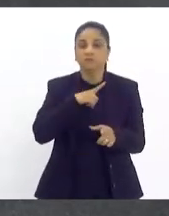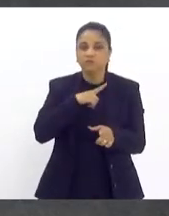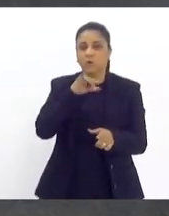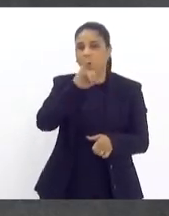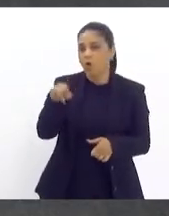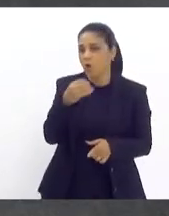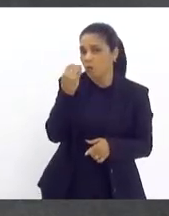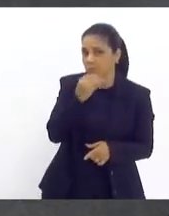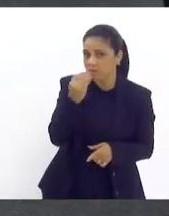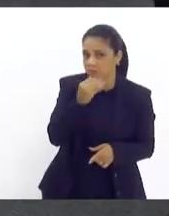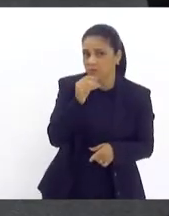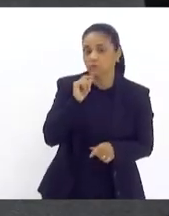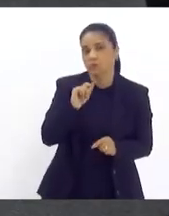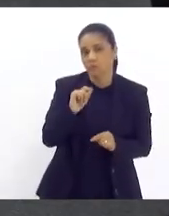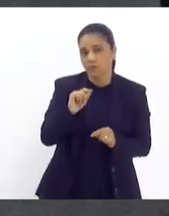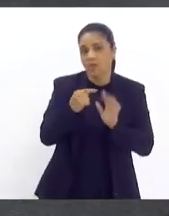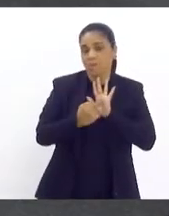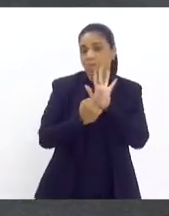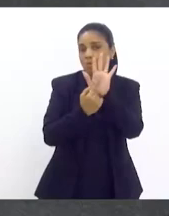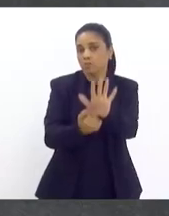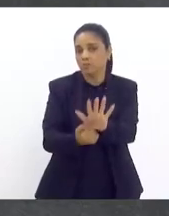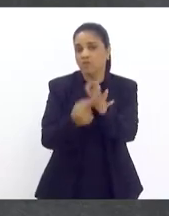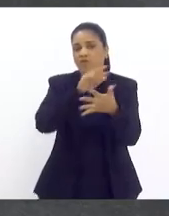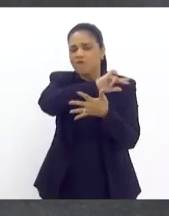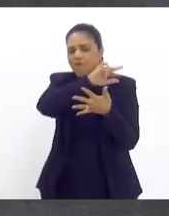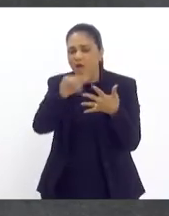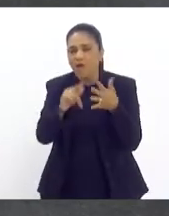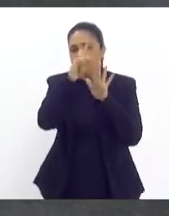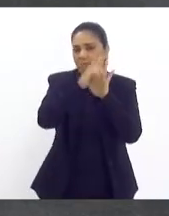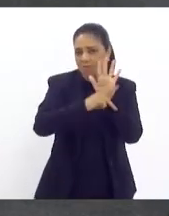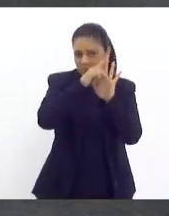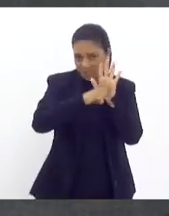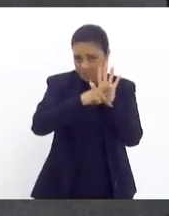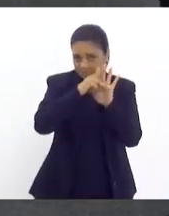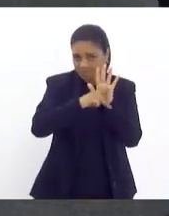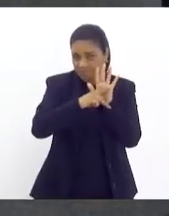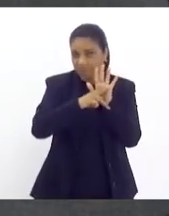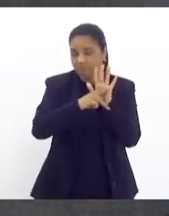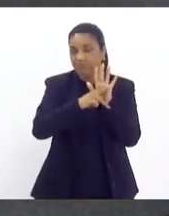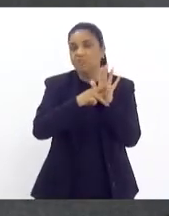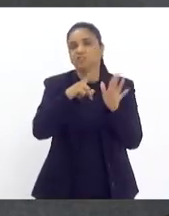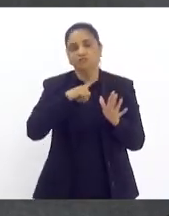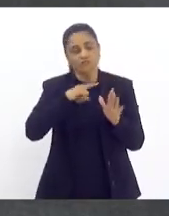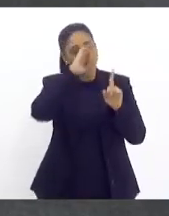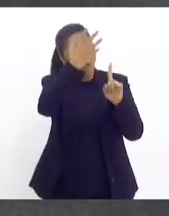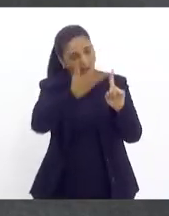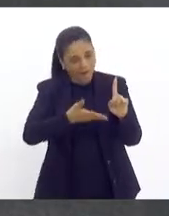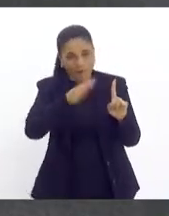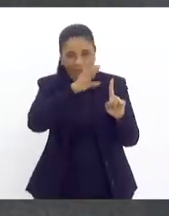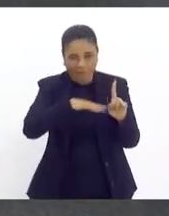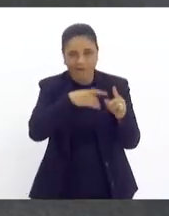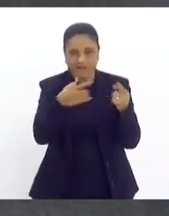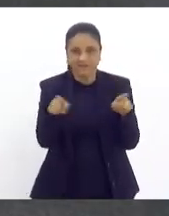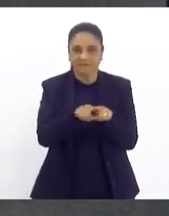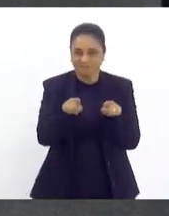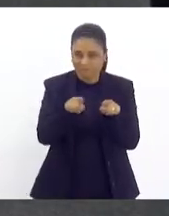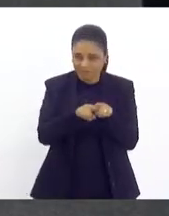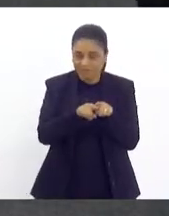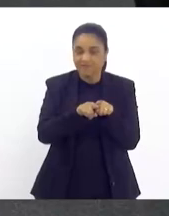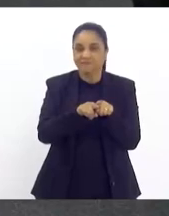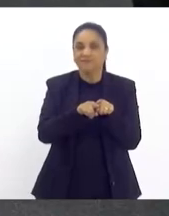fazer apresentação de vários projetos e tivemos a honra também de presidir